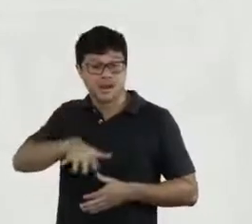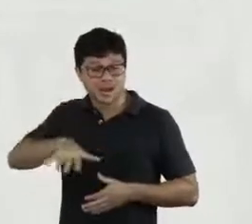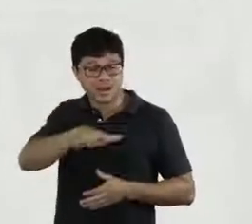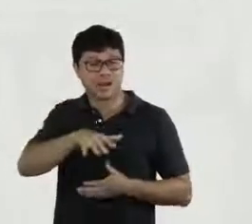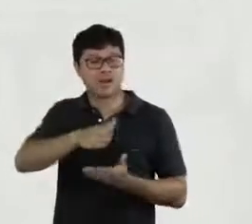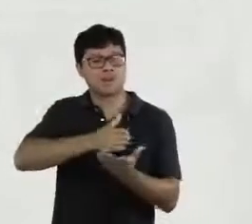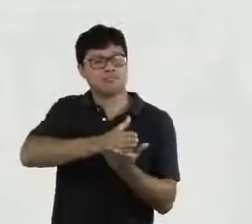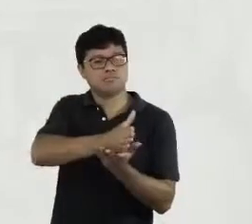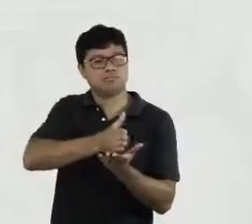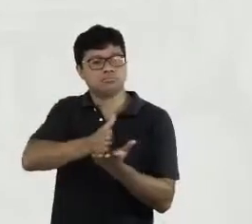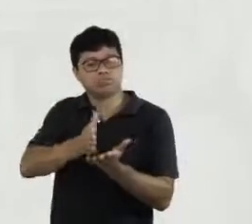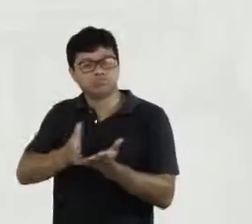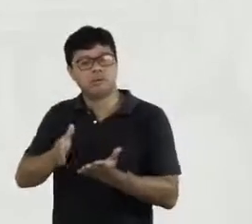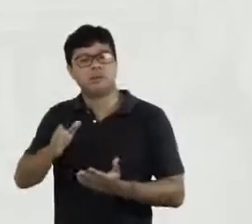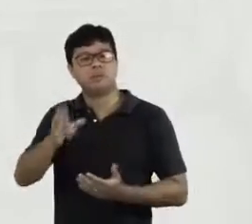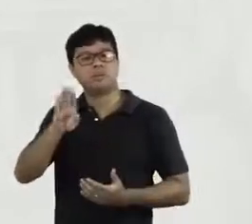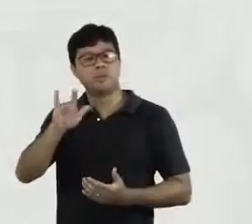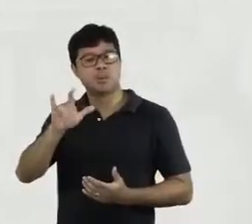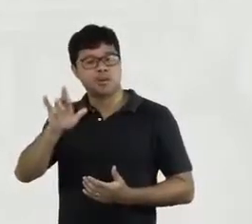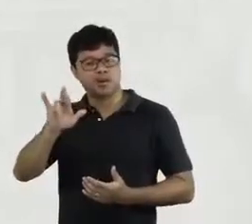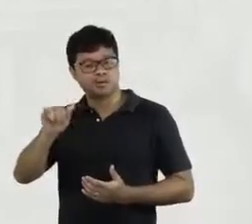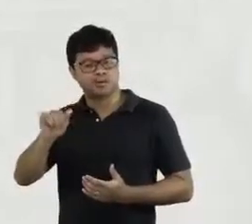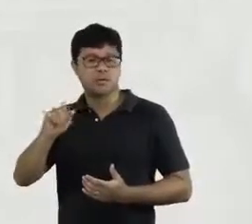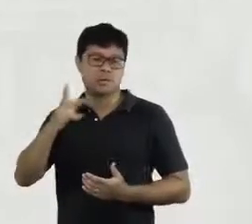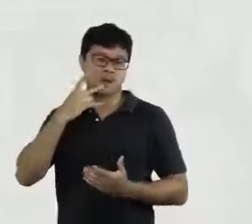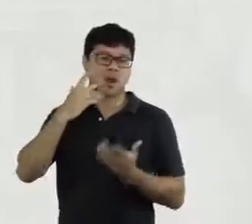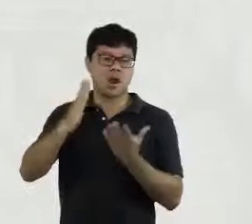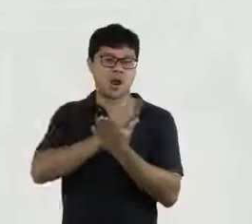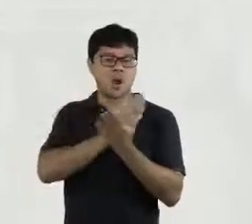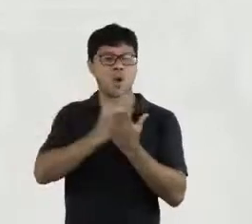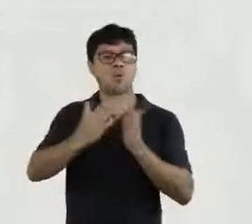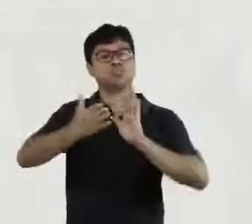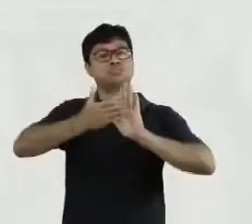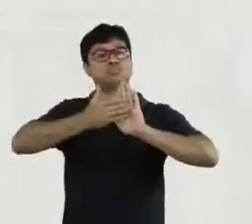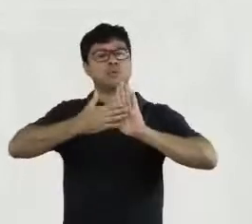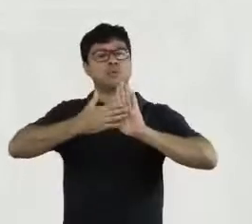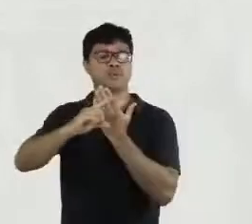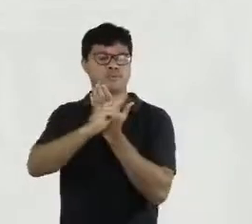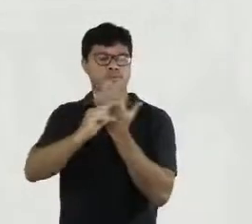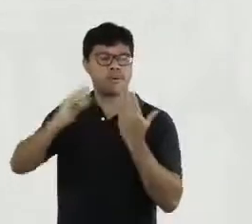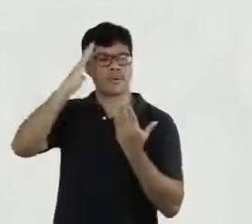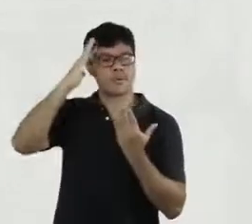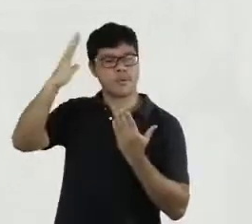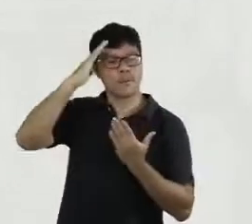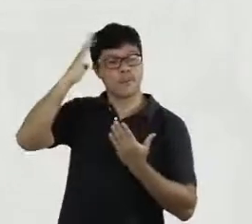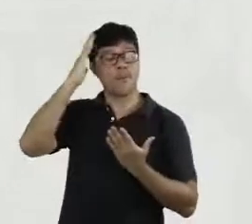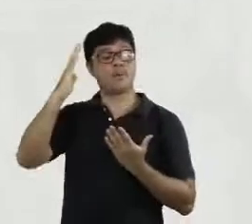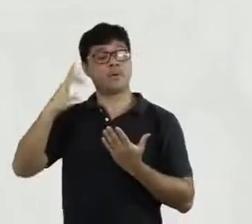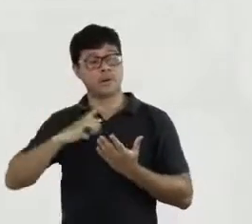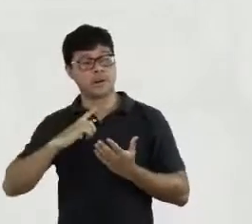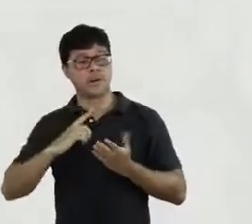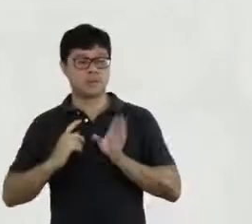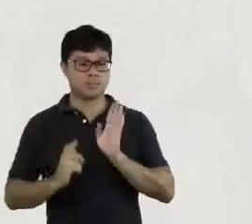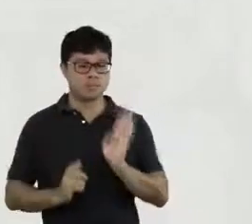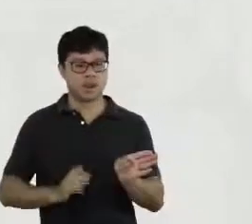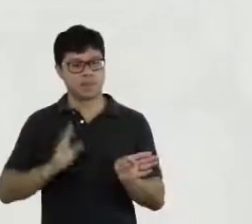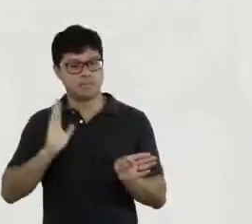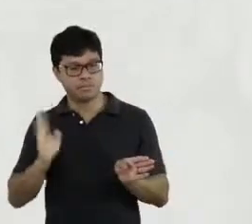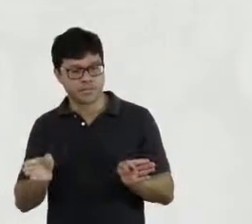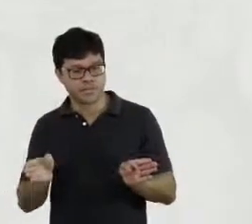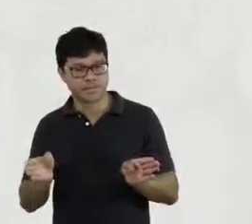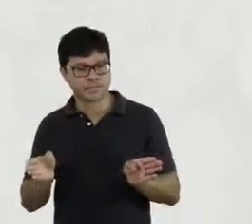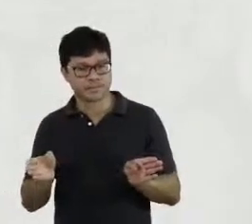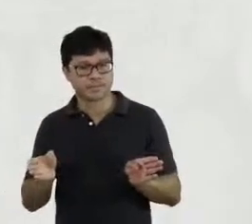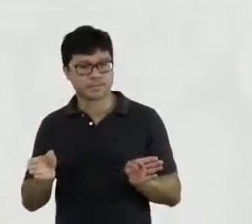da bibliografia com seus pressupostos teóricos. Fazem parte do ramo da